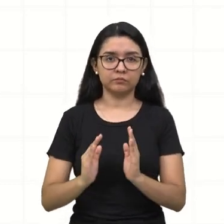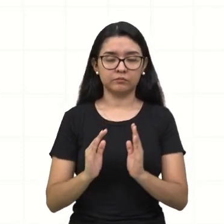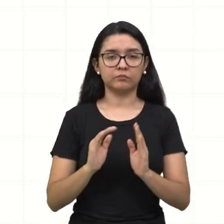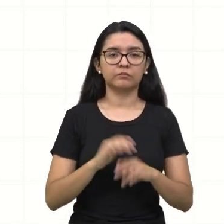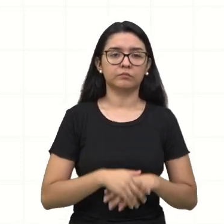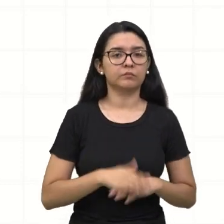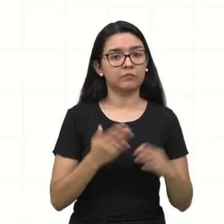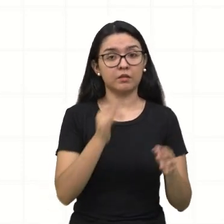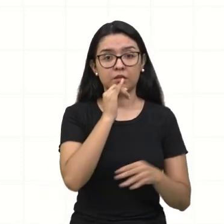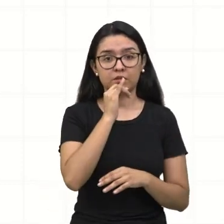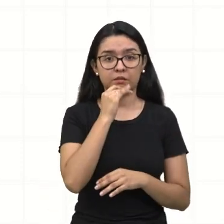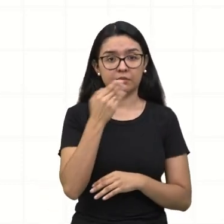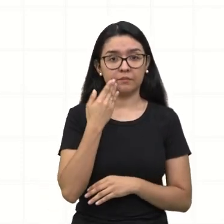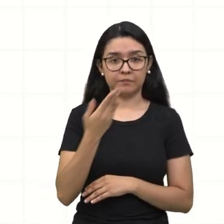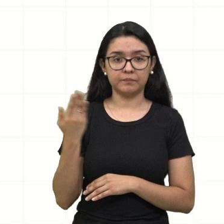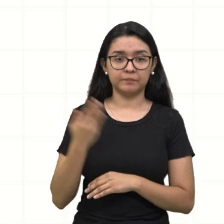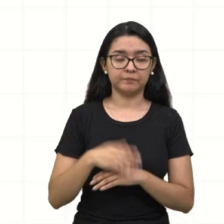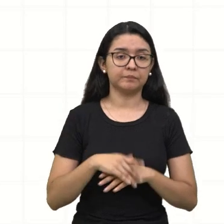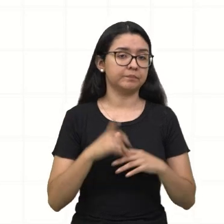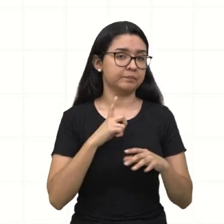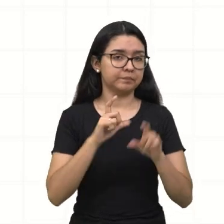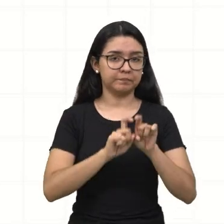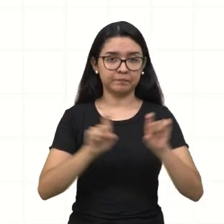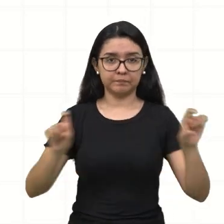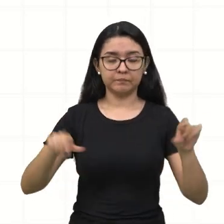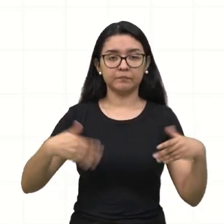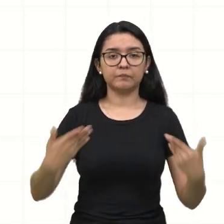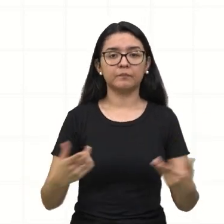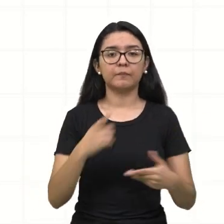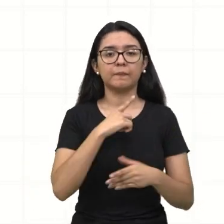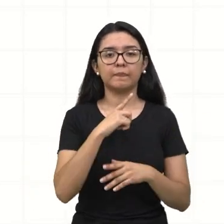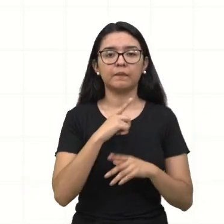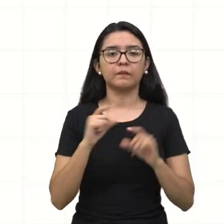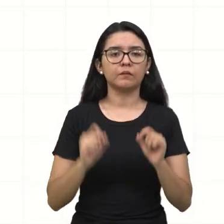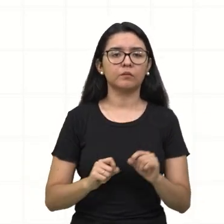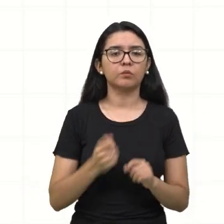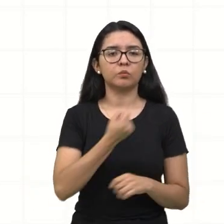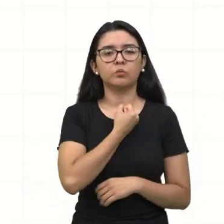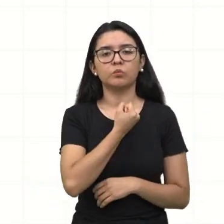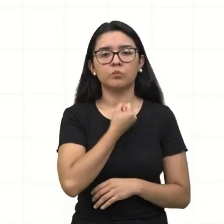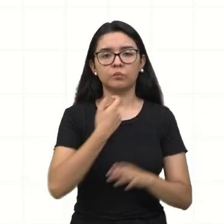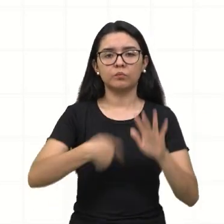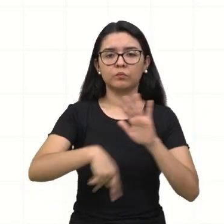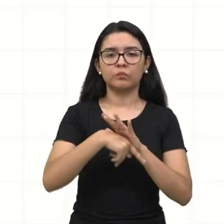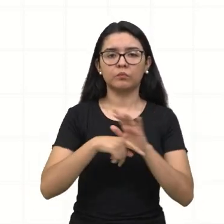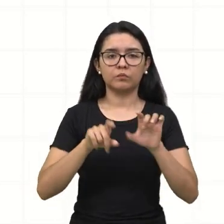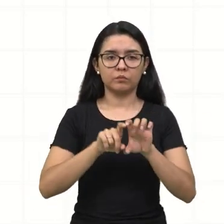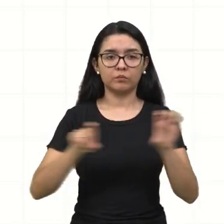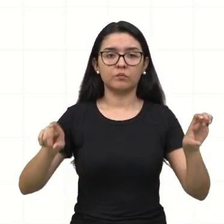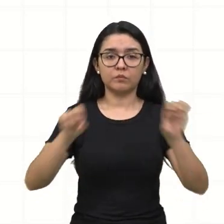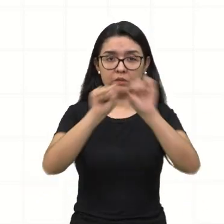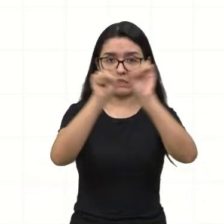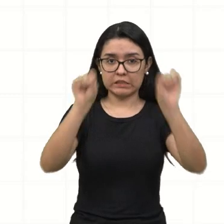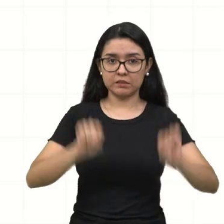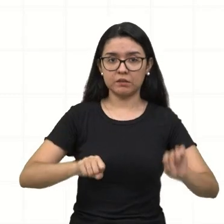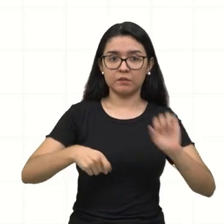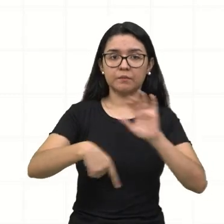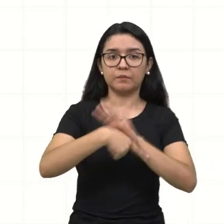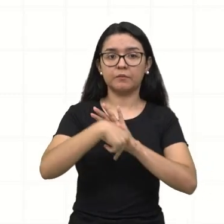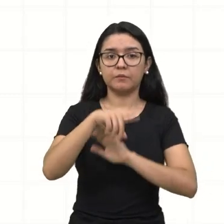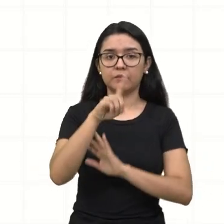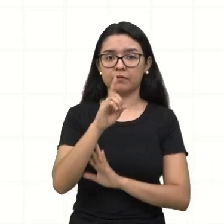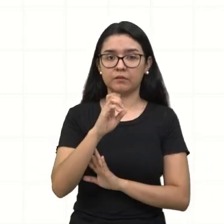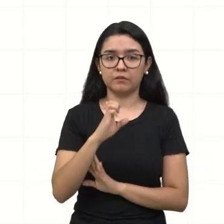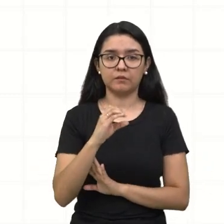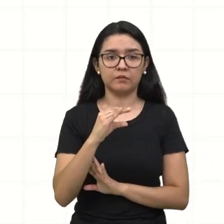No caso aqui de 2 dígitos e tudo mais. Então, nós temos os algarismos que formam esse nosso sistema decimal,